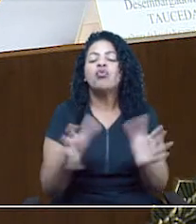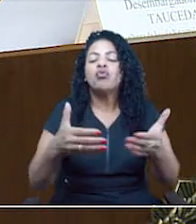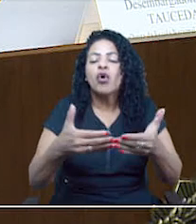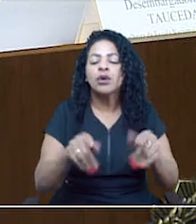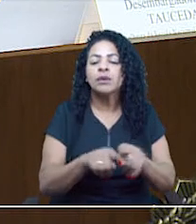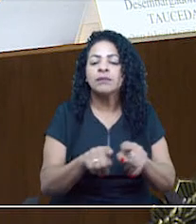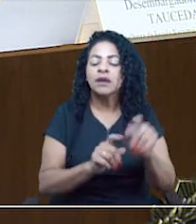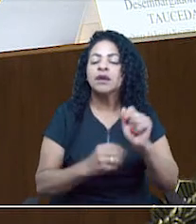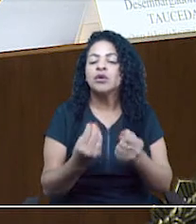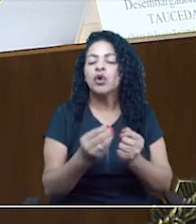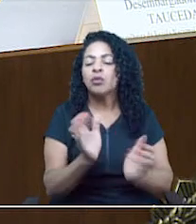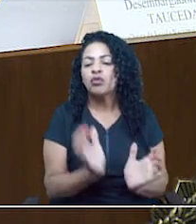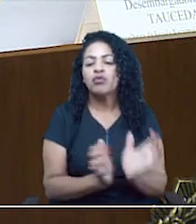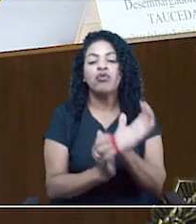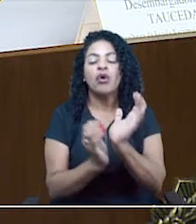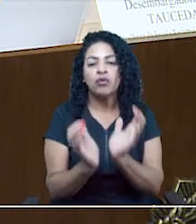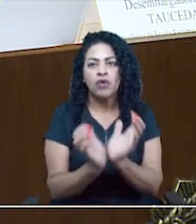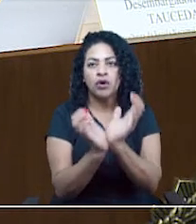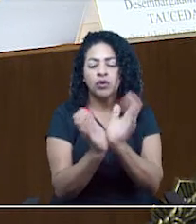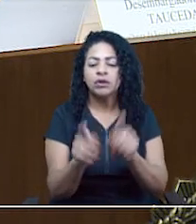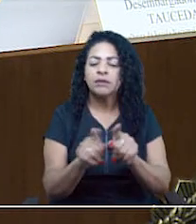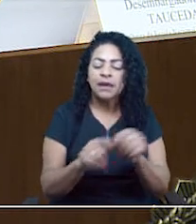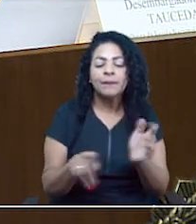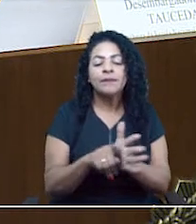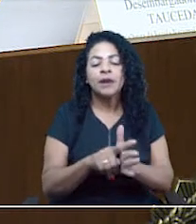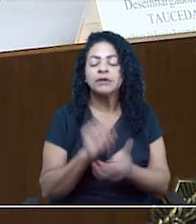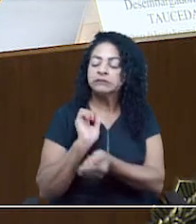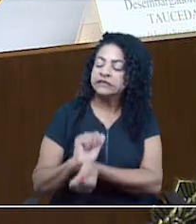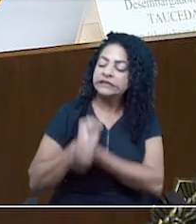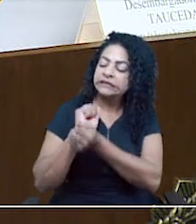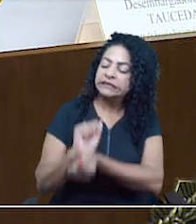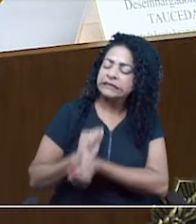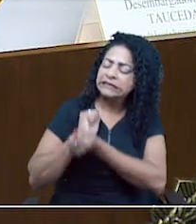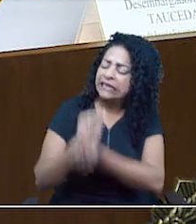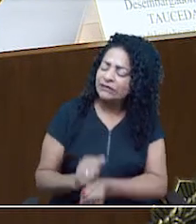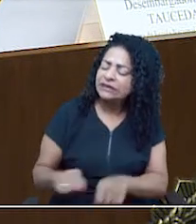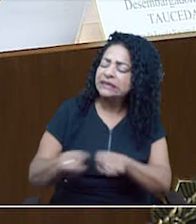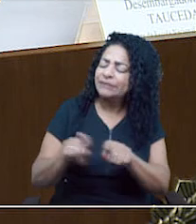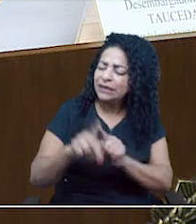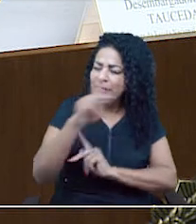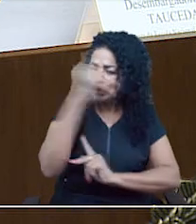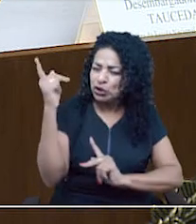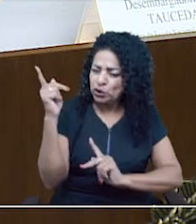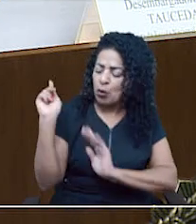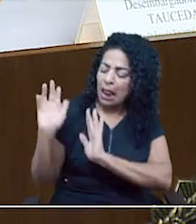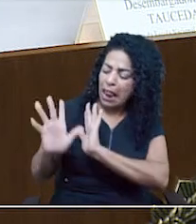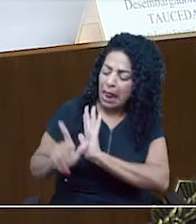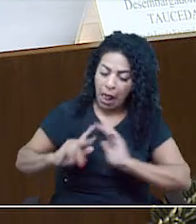do Trabalho em Condição Análoga de Escravo e ao Tráfico de Pessoa. E aqui, em nome do